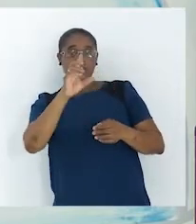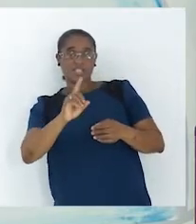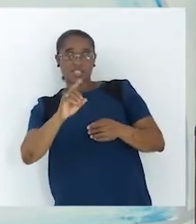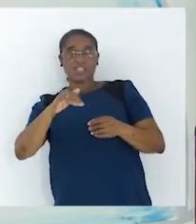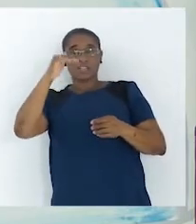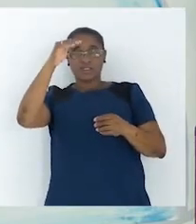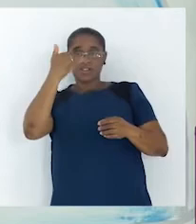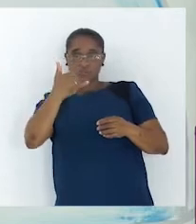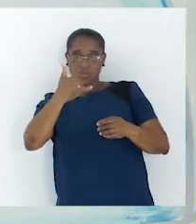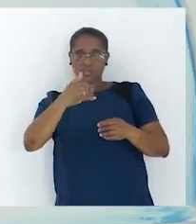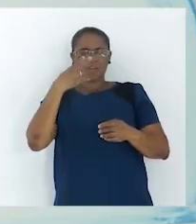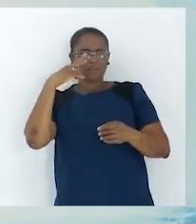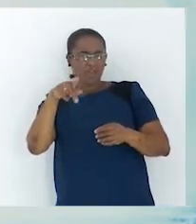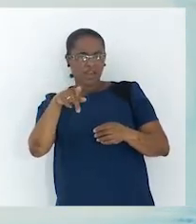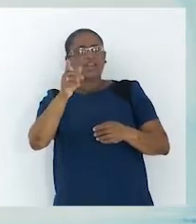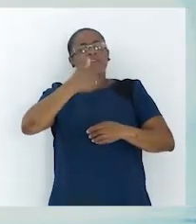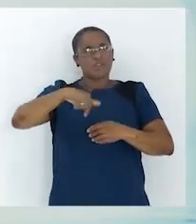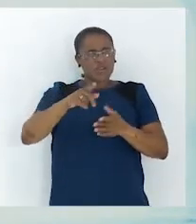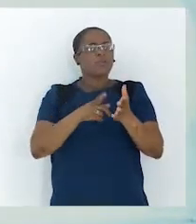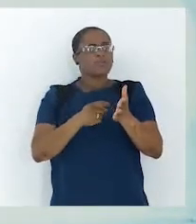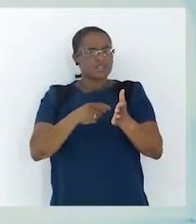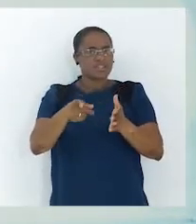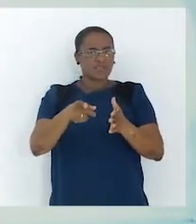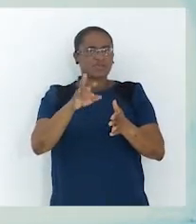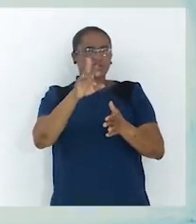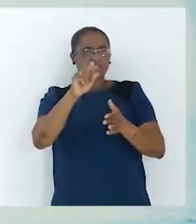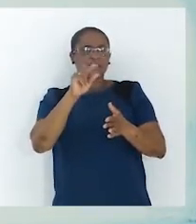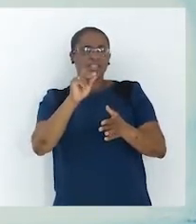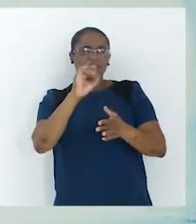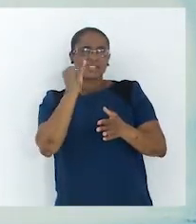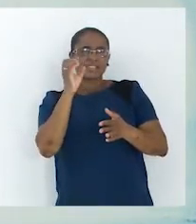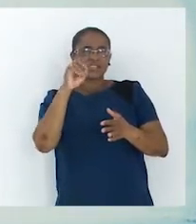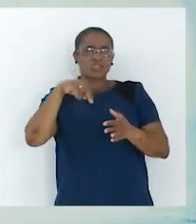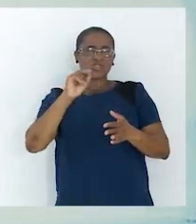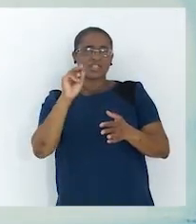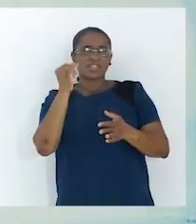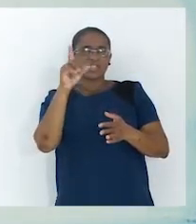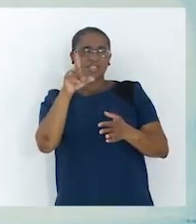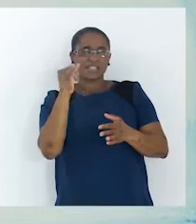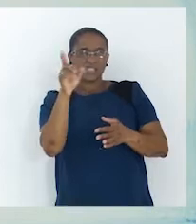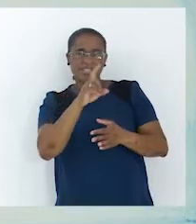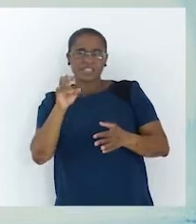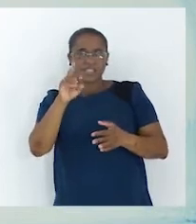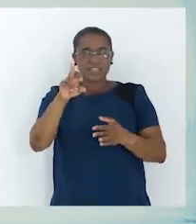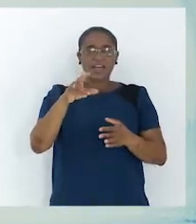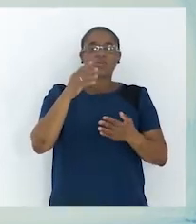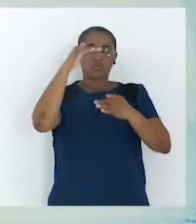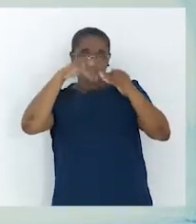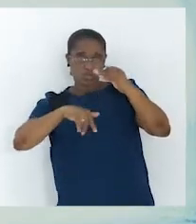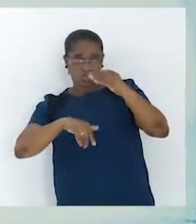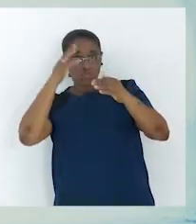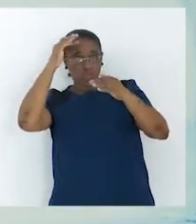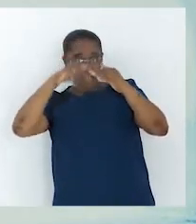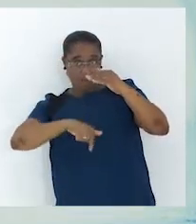A cada dois reparem que nós precisamos de racionalizar o denominador Então o que é que vamos fazer